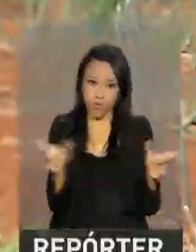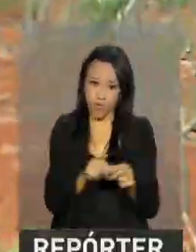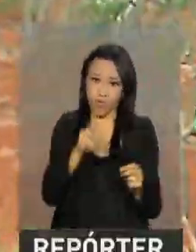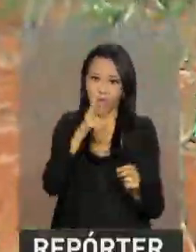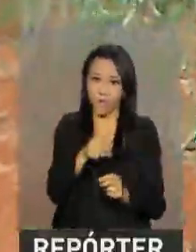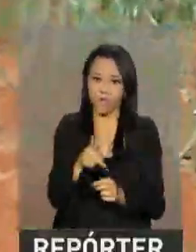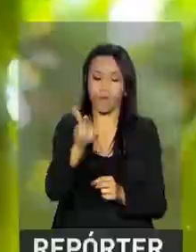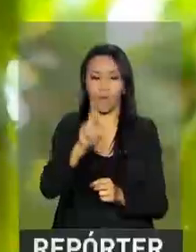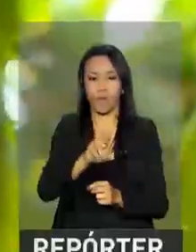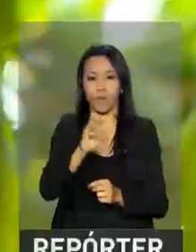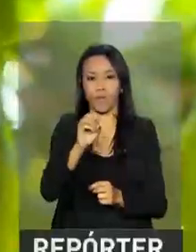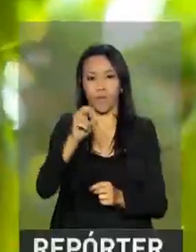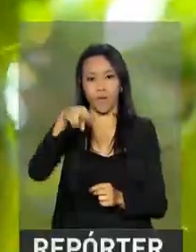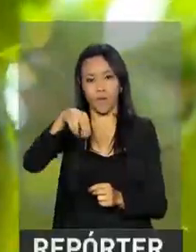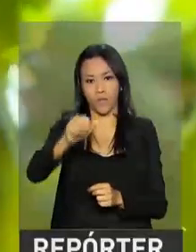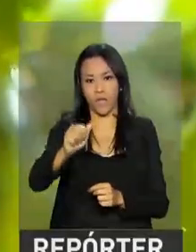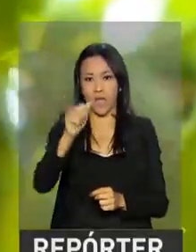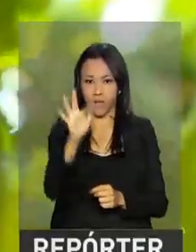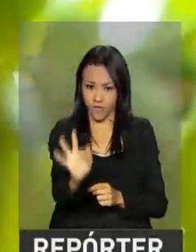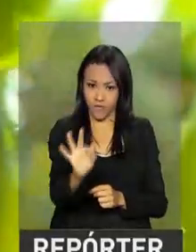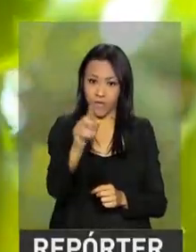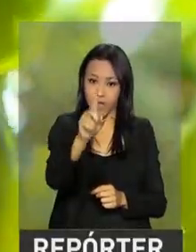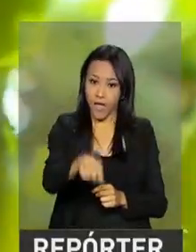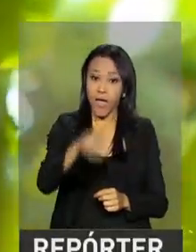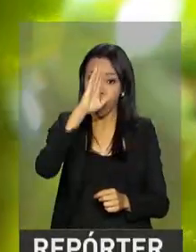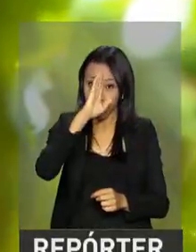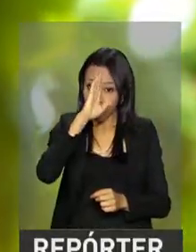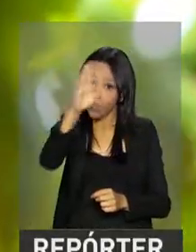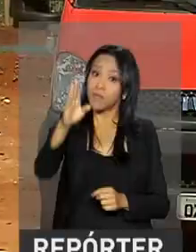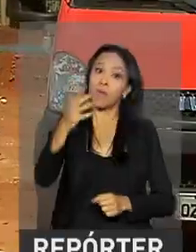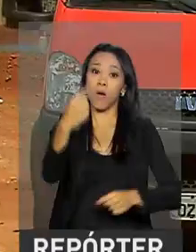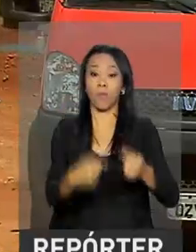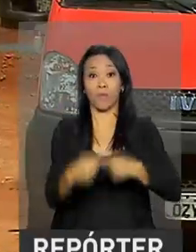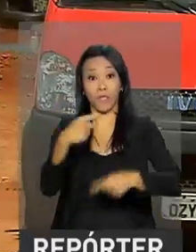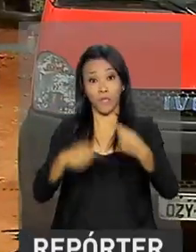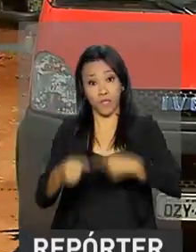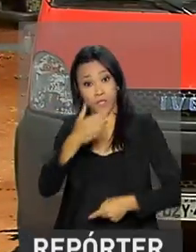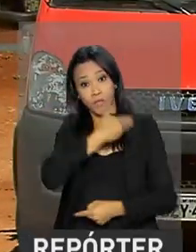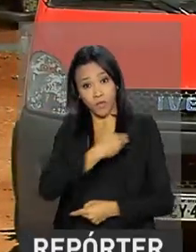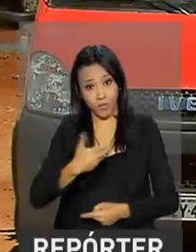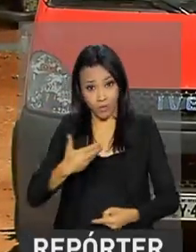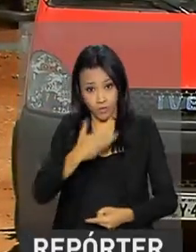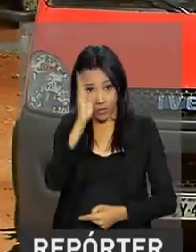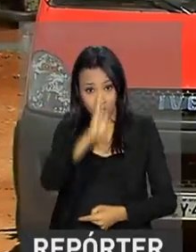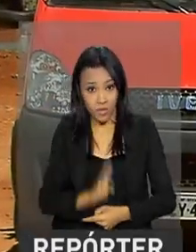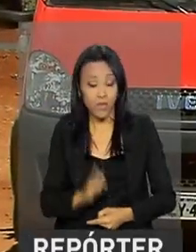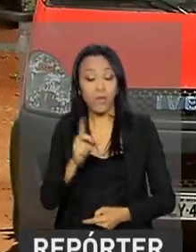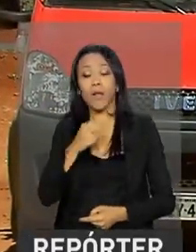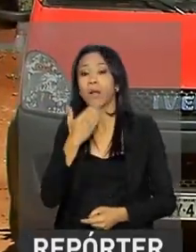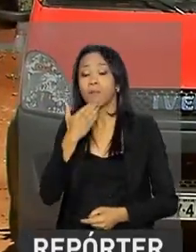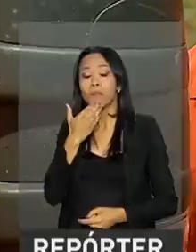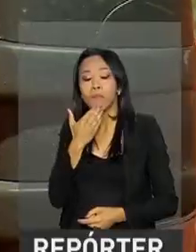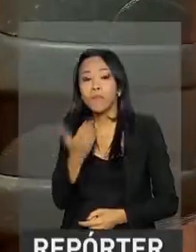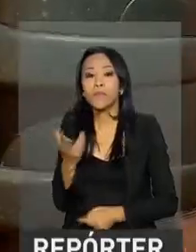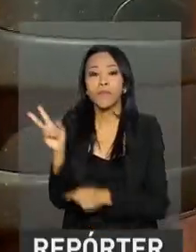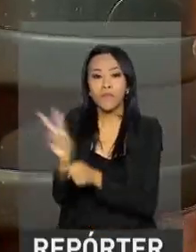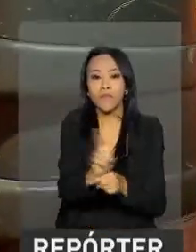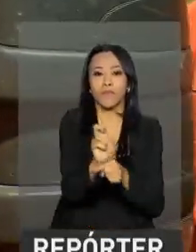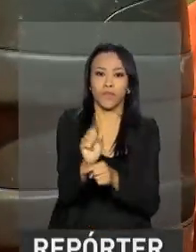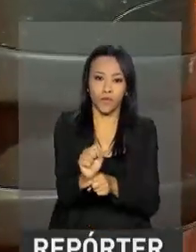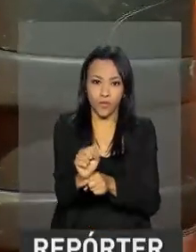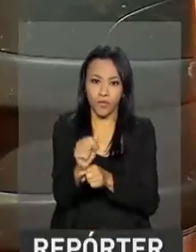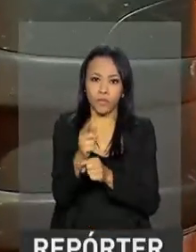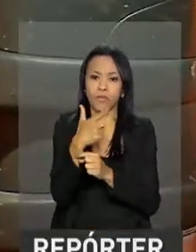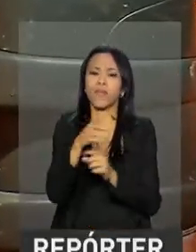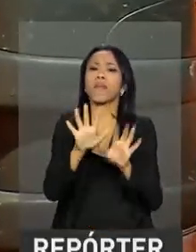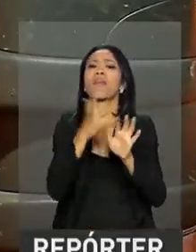familiar o pronaf a principal política brasileira na oferta de créditos a pequenos produtores o agricultor